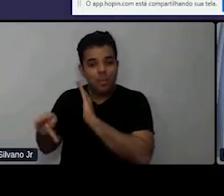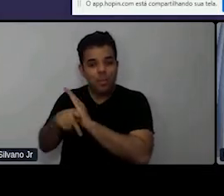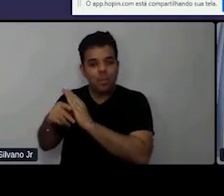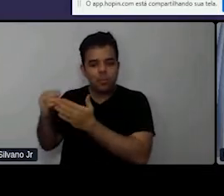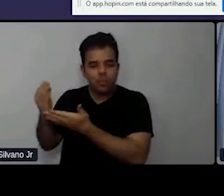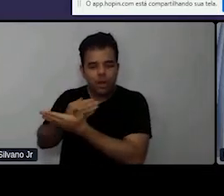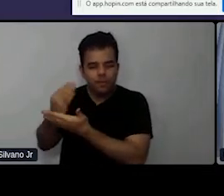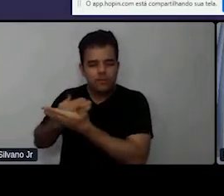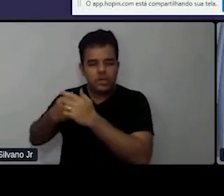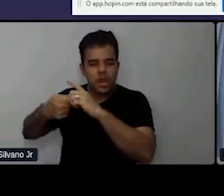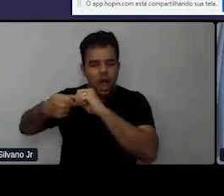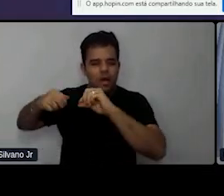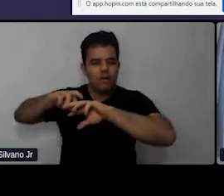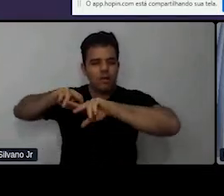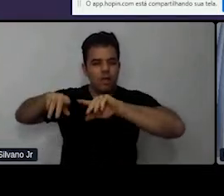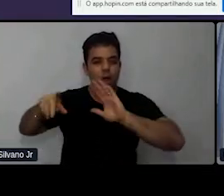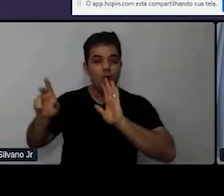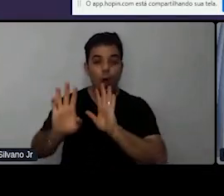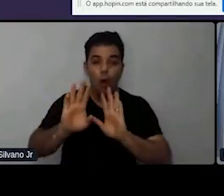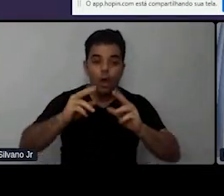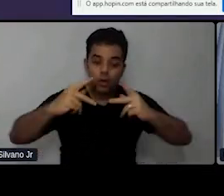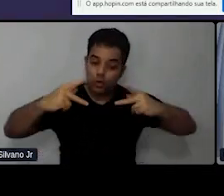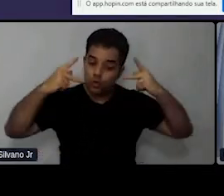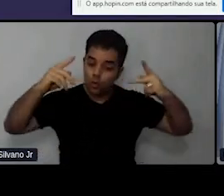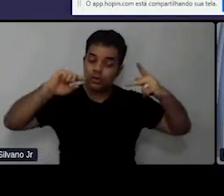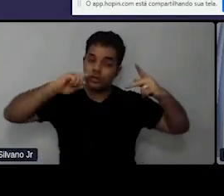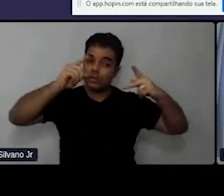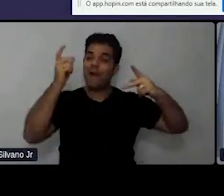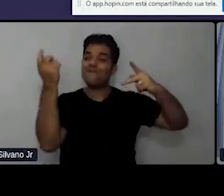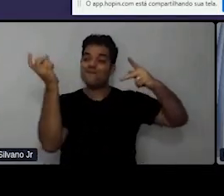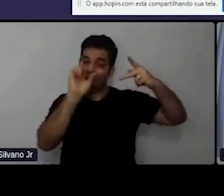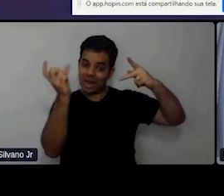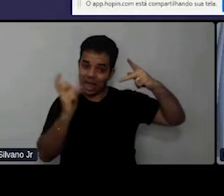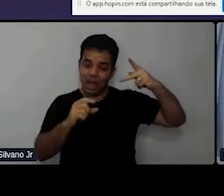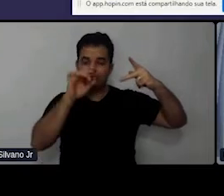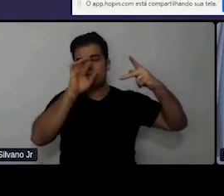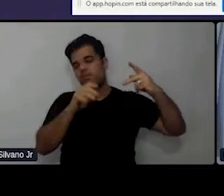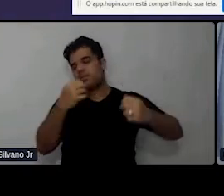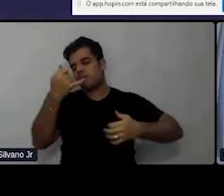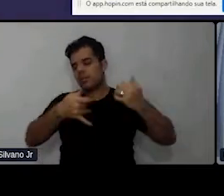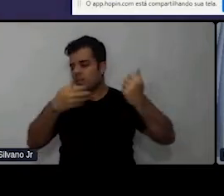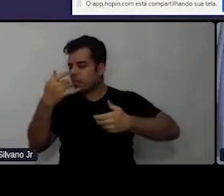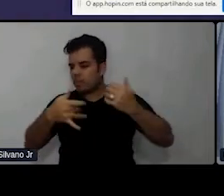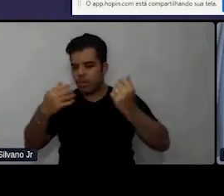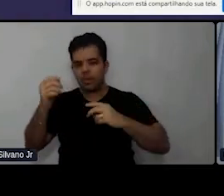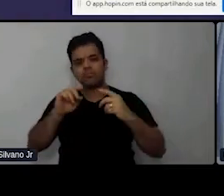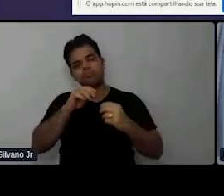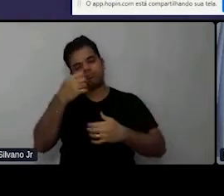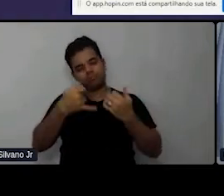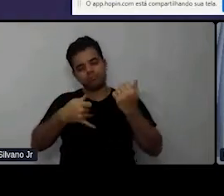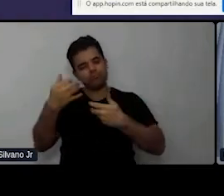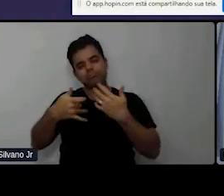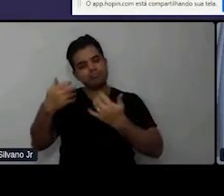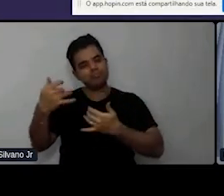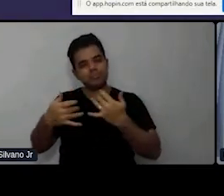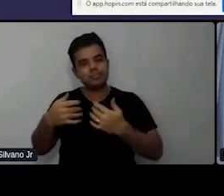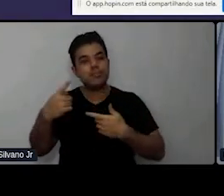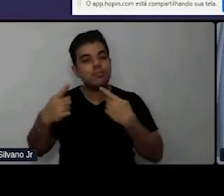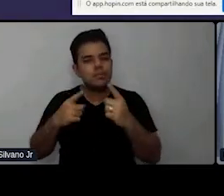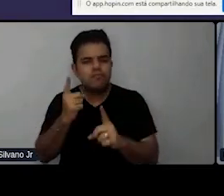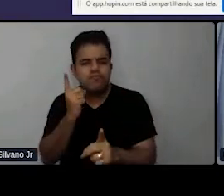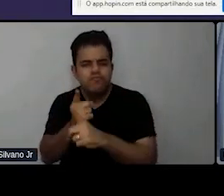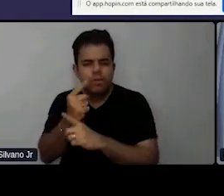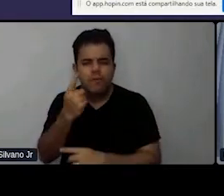como no código acima, a variável nananã e alguma coisa em seguida. Só que aí você vai ver esse